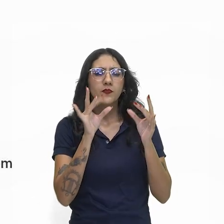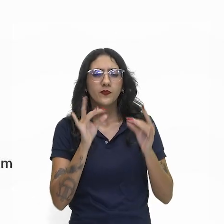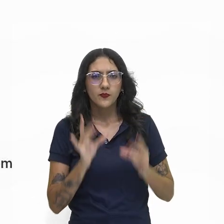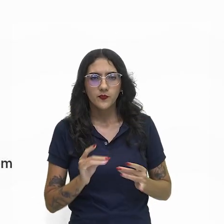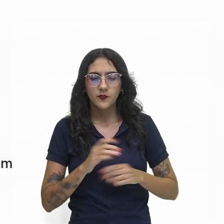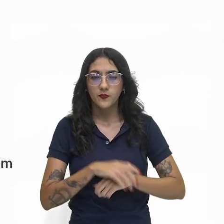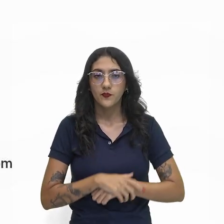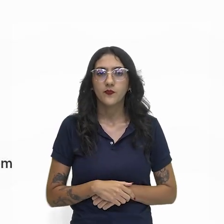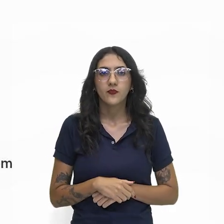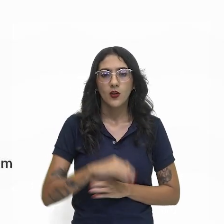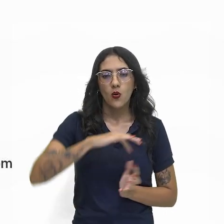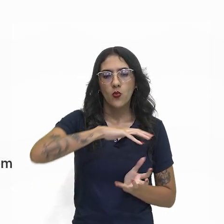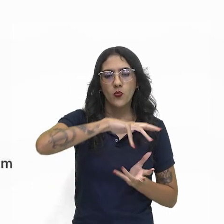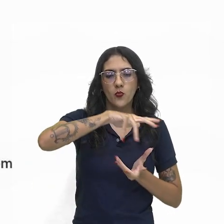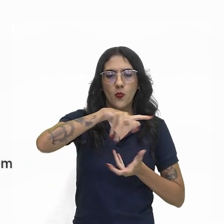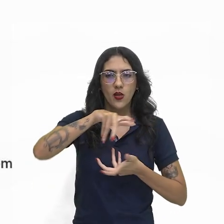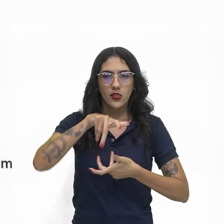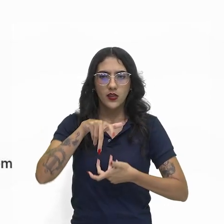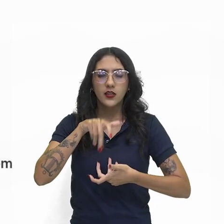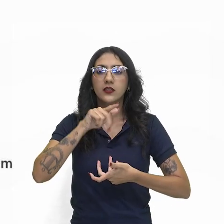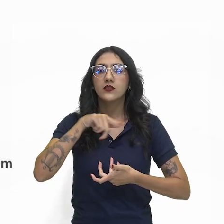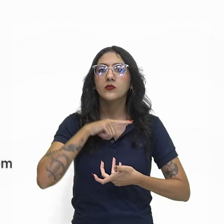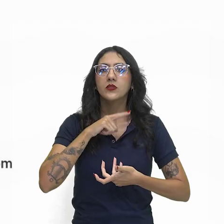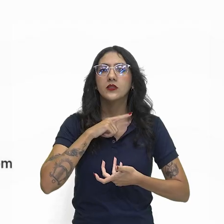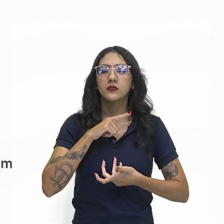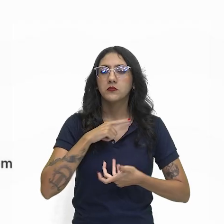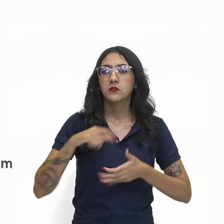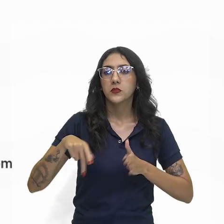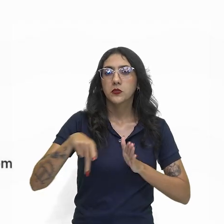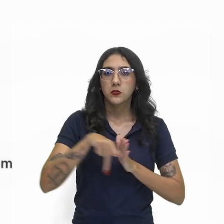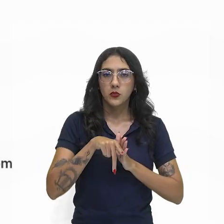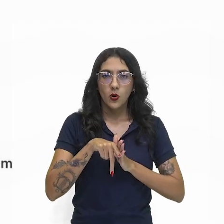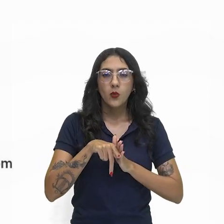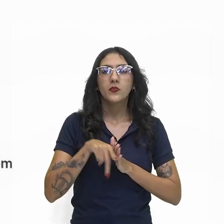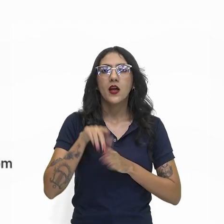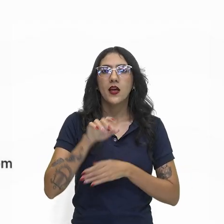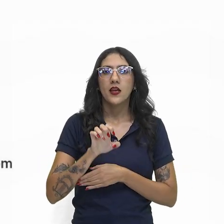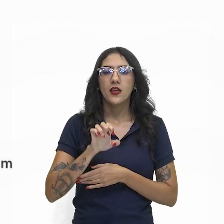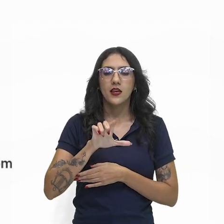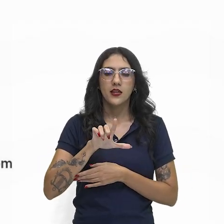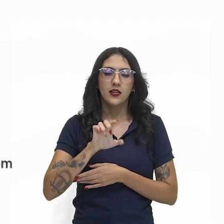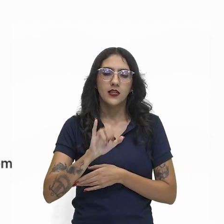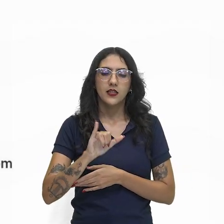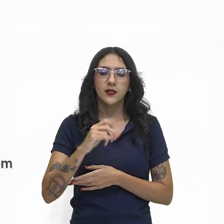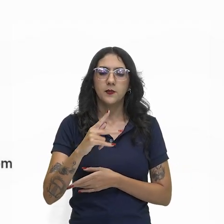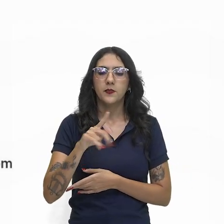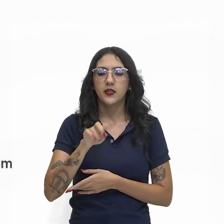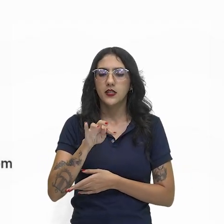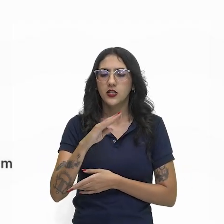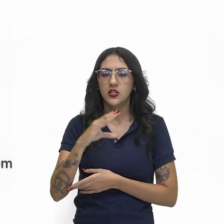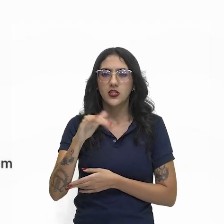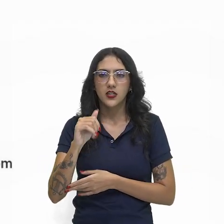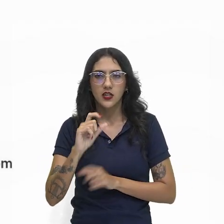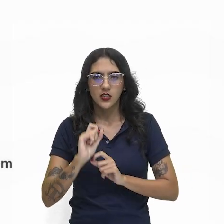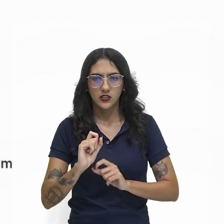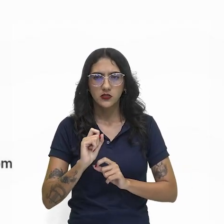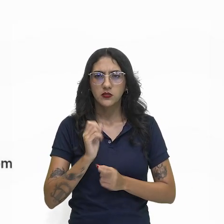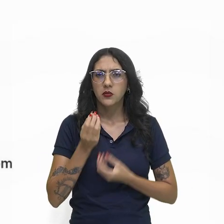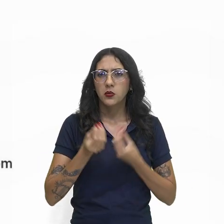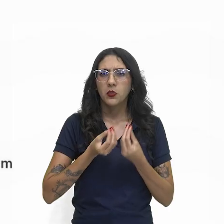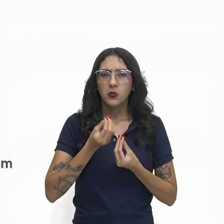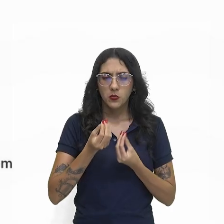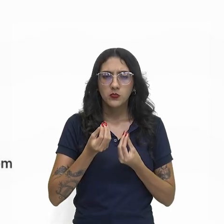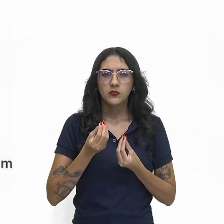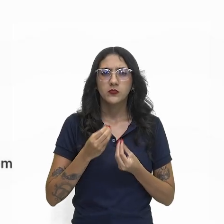os planetas descrevem órbitas elípticas em torno do Sol,